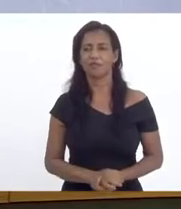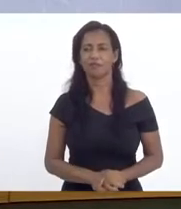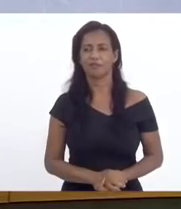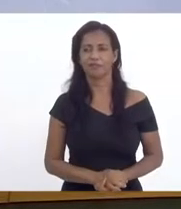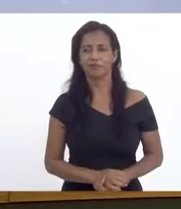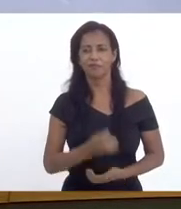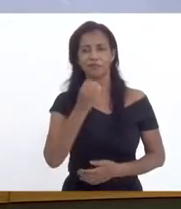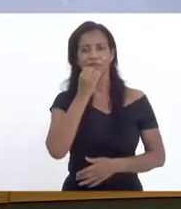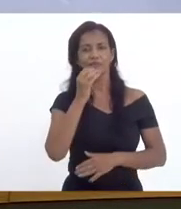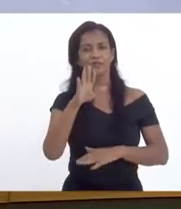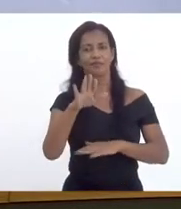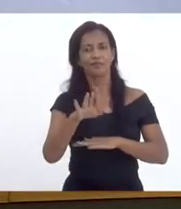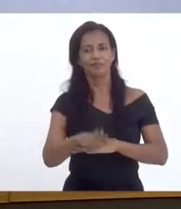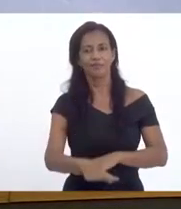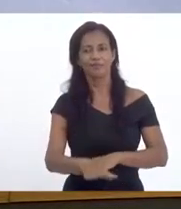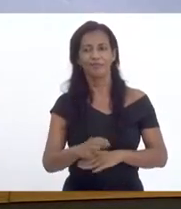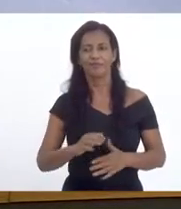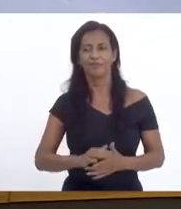Boa tarde a todos.